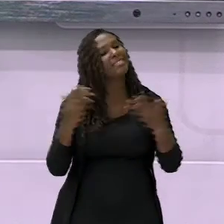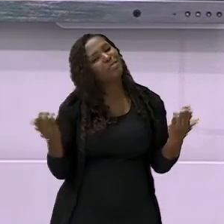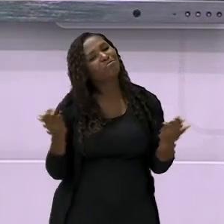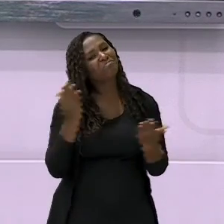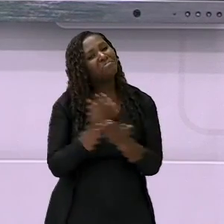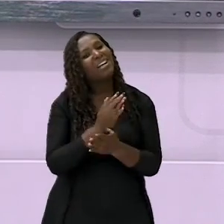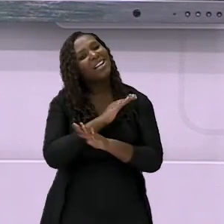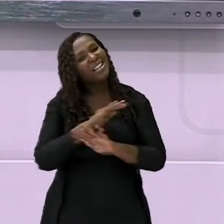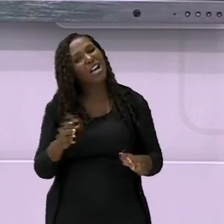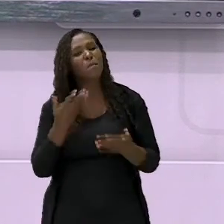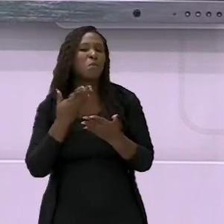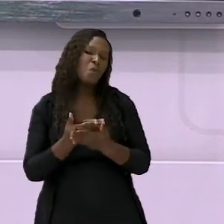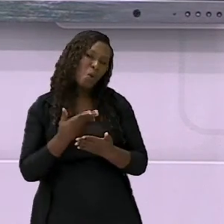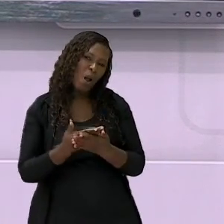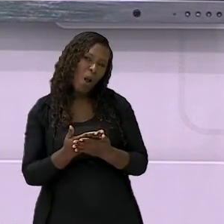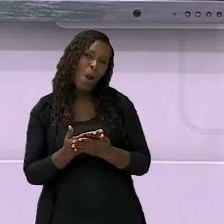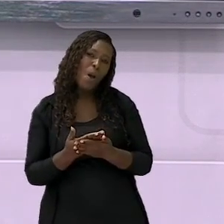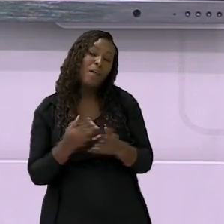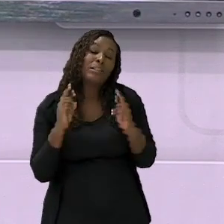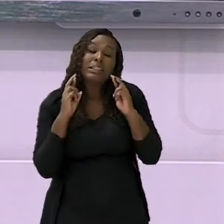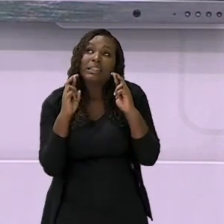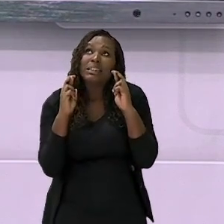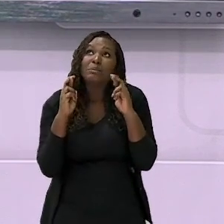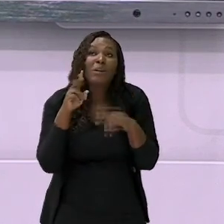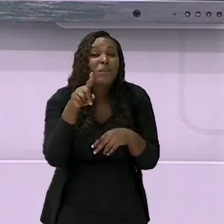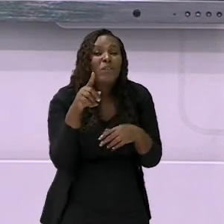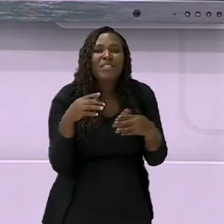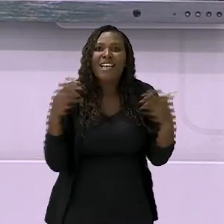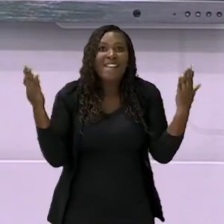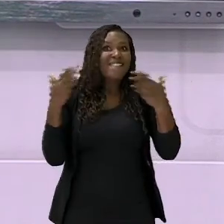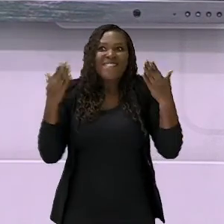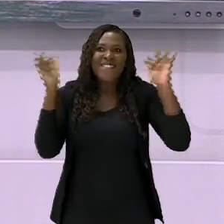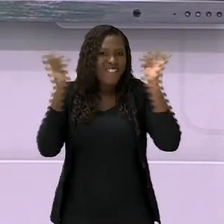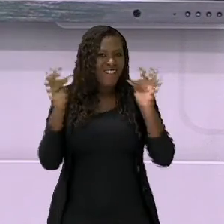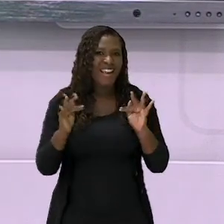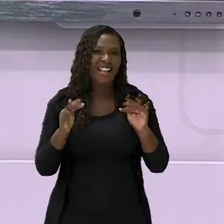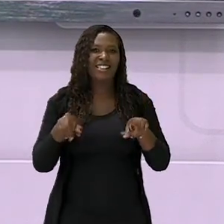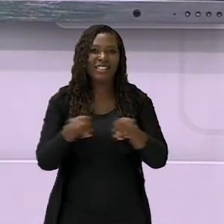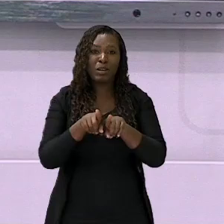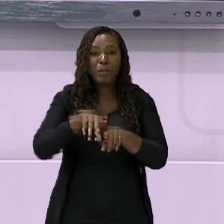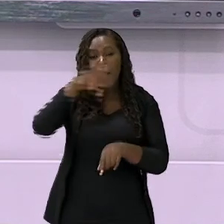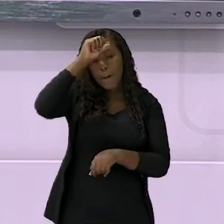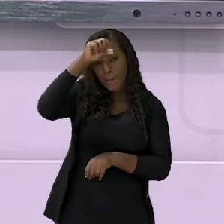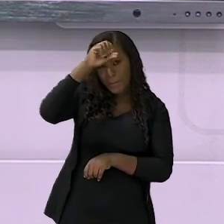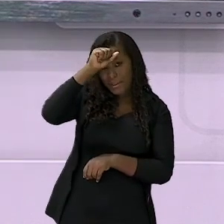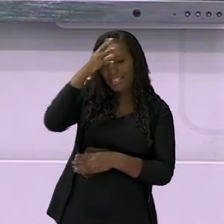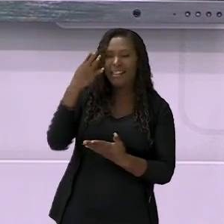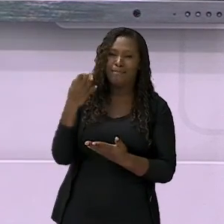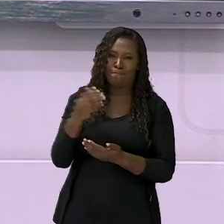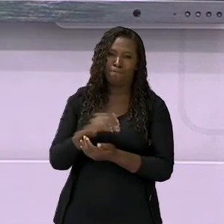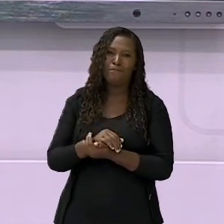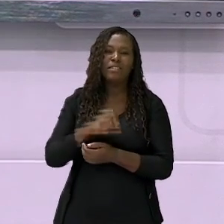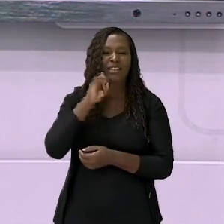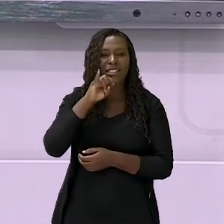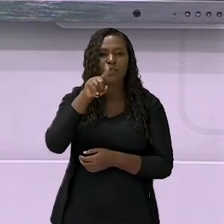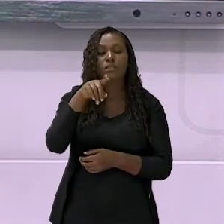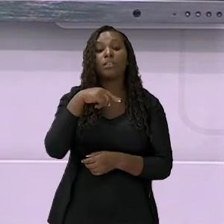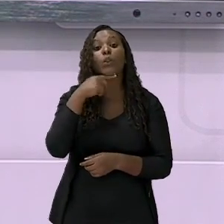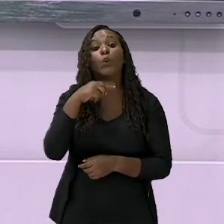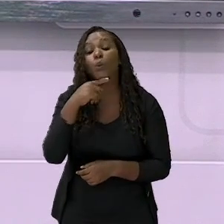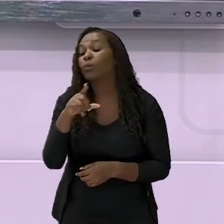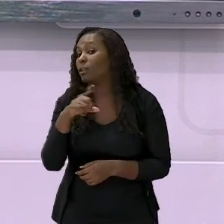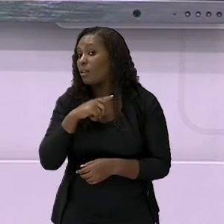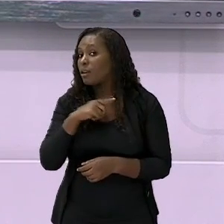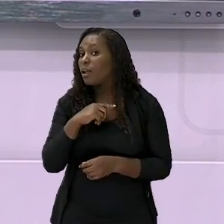Bem, chegamos ao final dessa aula. Espero que você tenha se divertido e muito mais tenha aprendido. E se você tiver com qualquer uma